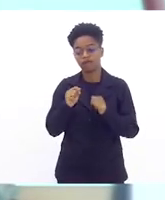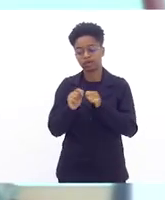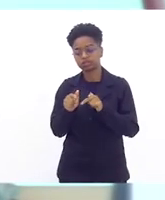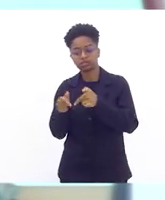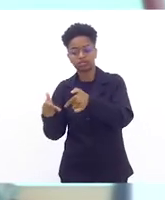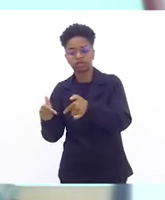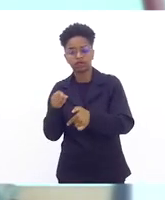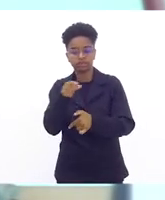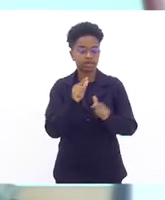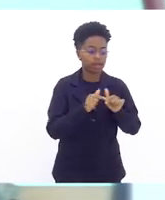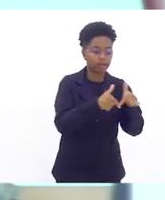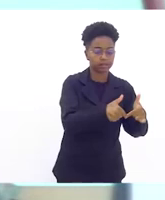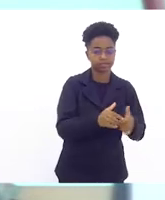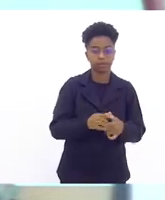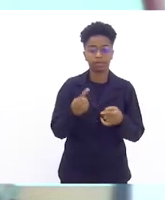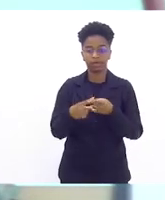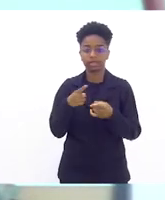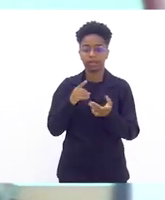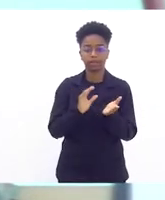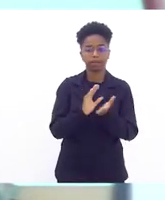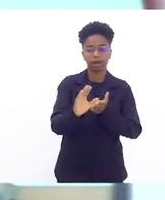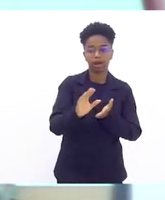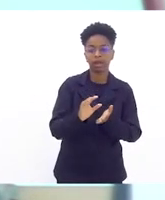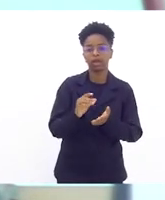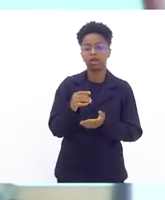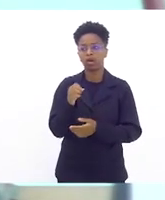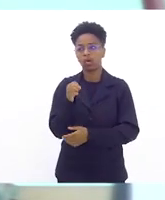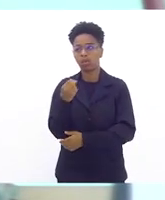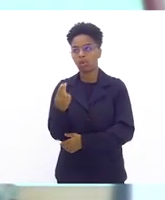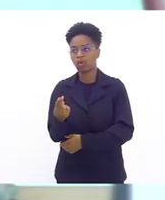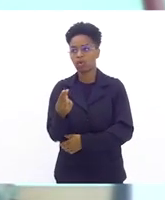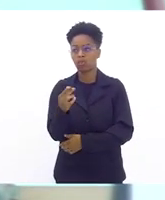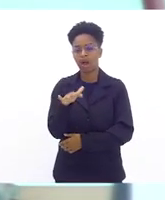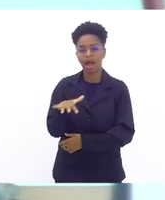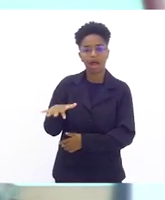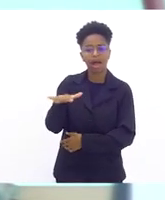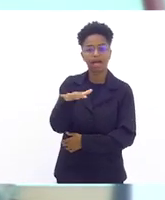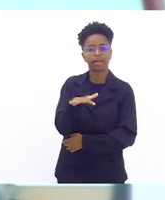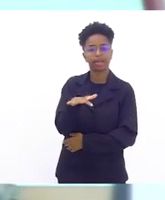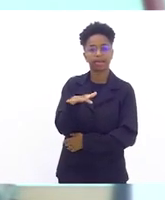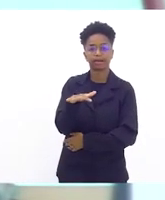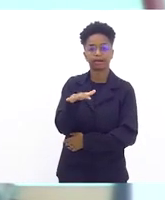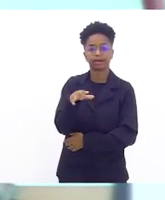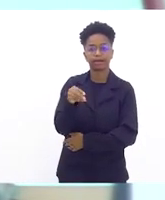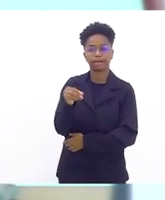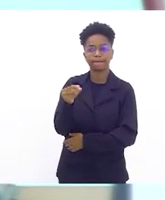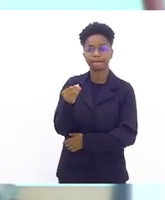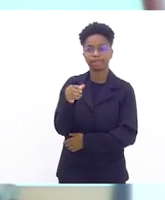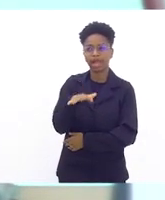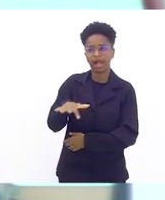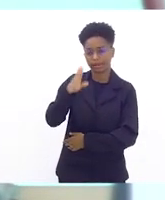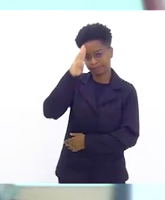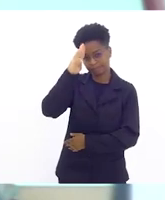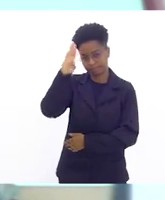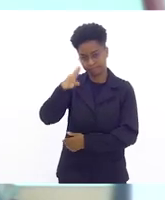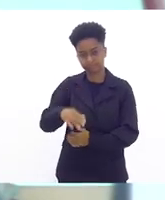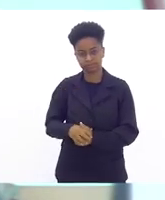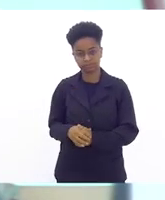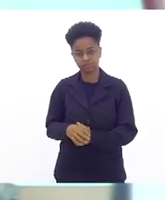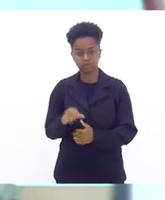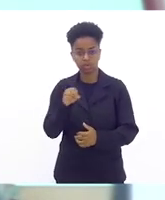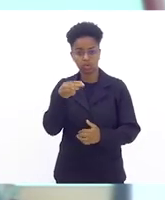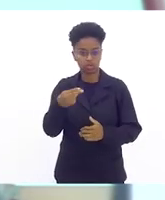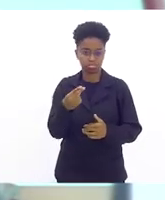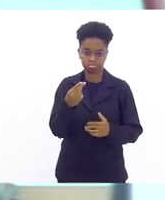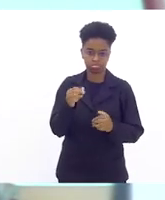ali porque aqui tá eu tô com recurso Eu tô é uma é uma área de é uma área de de prioridade tá enchendo